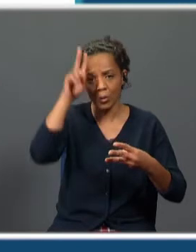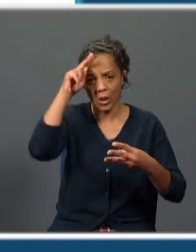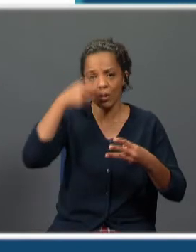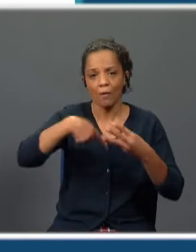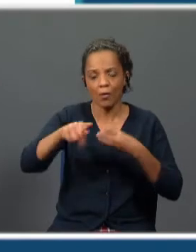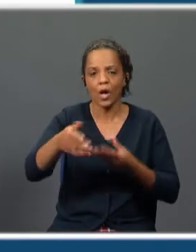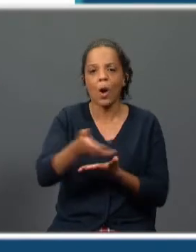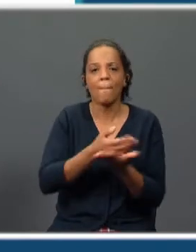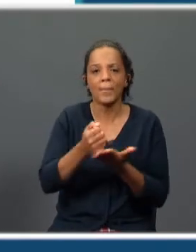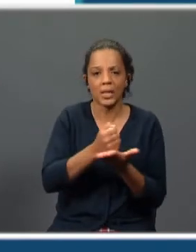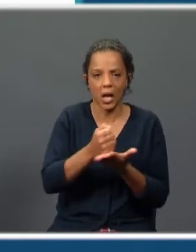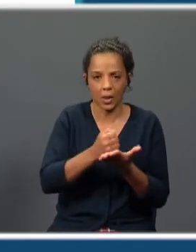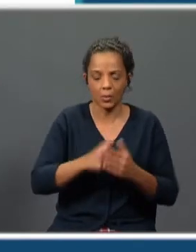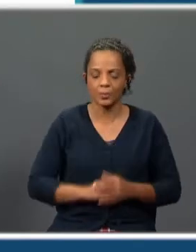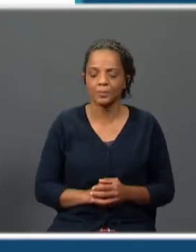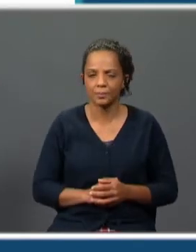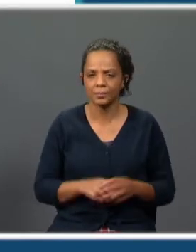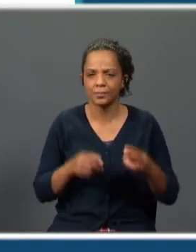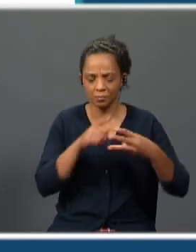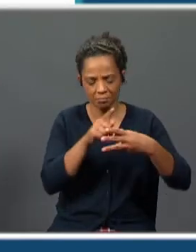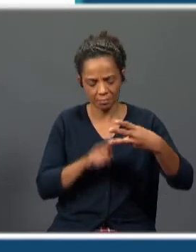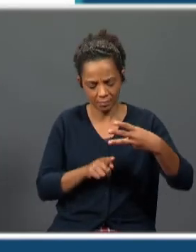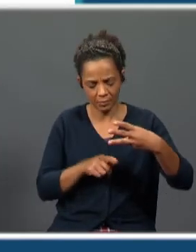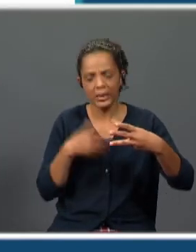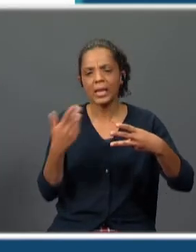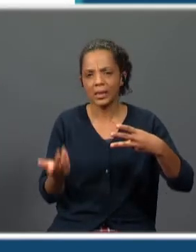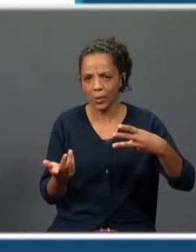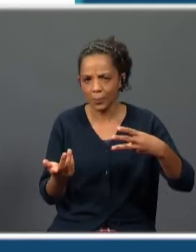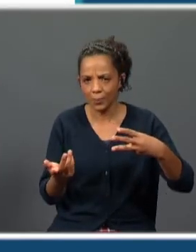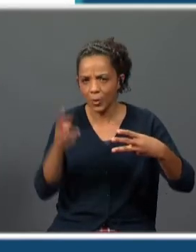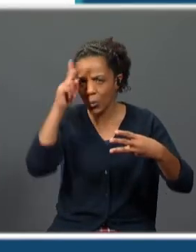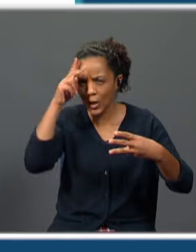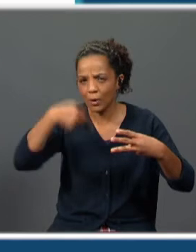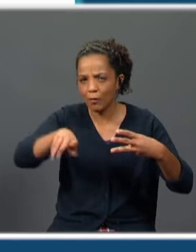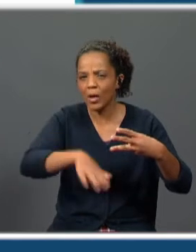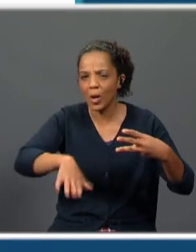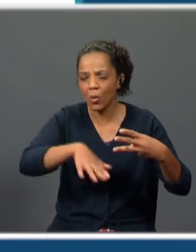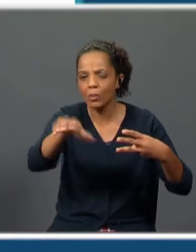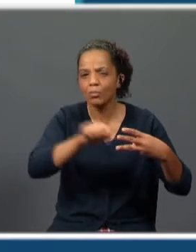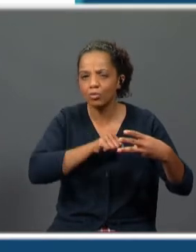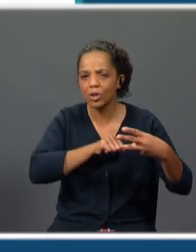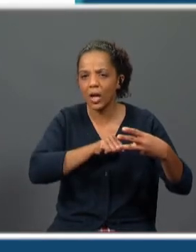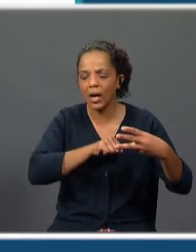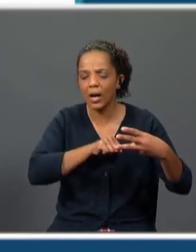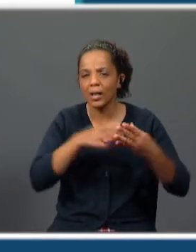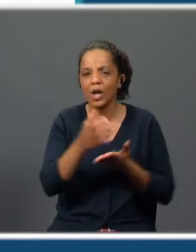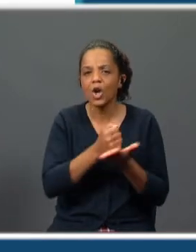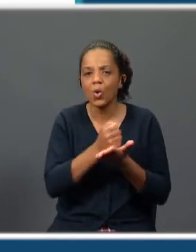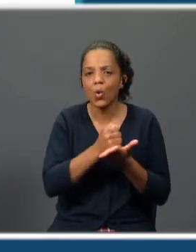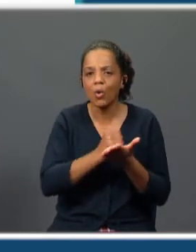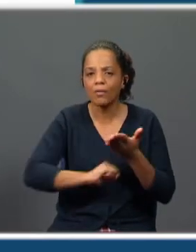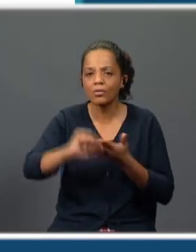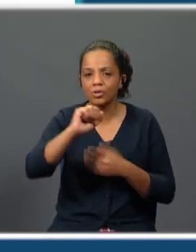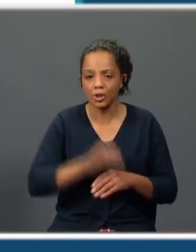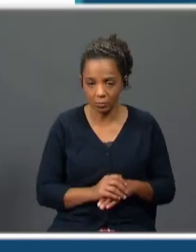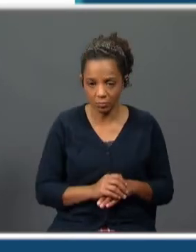coelhinho foi ao mercado. E então, onde é que foi o nosso coelhinho buscar as suas couves?